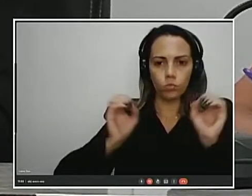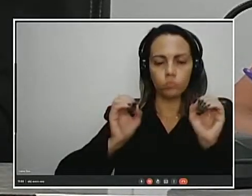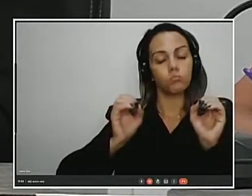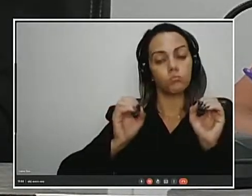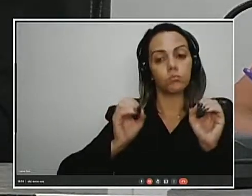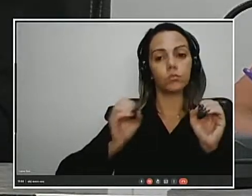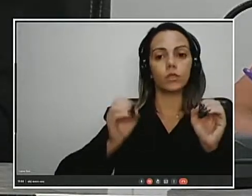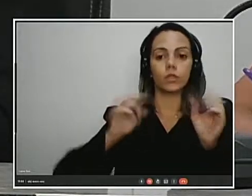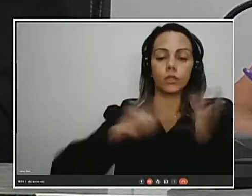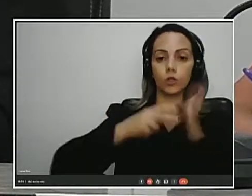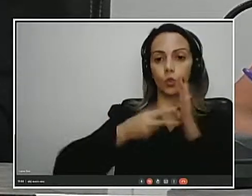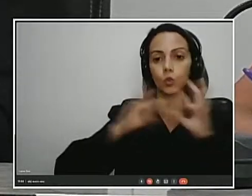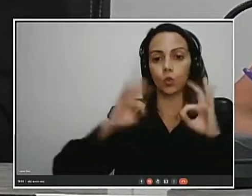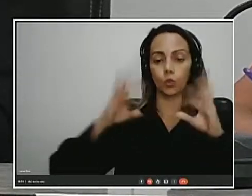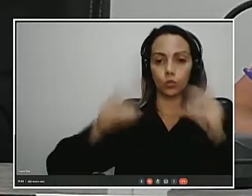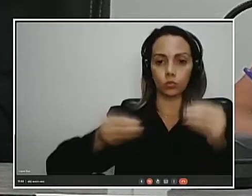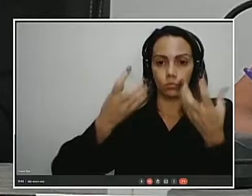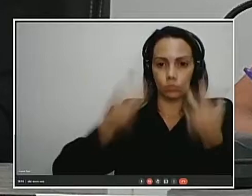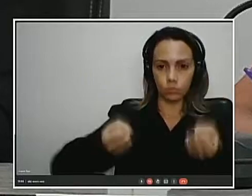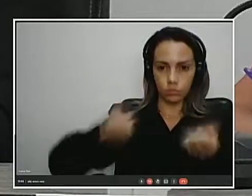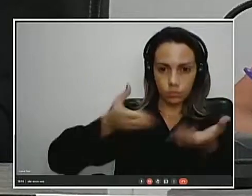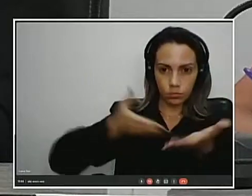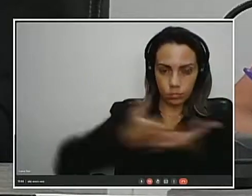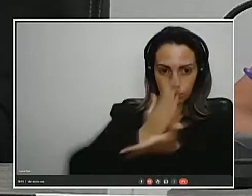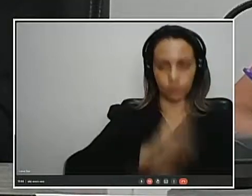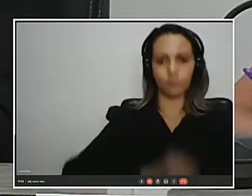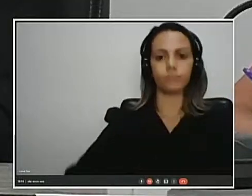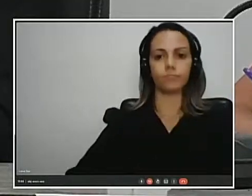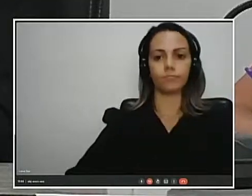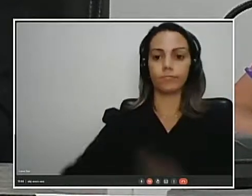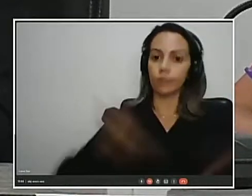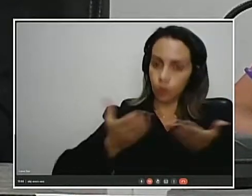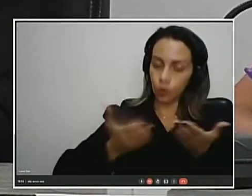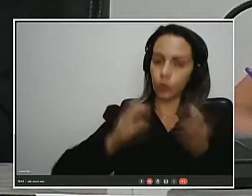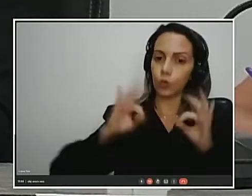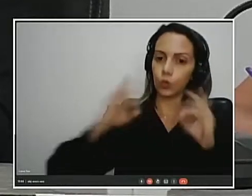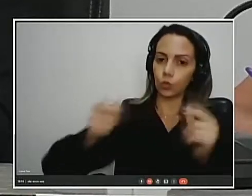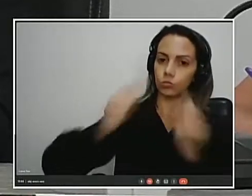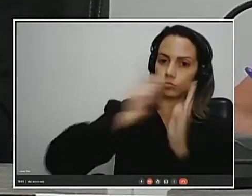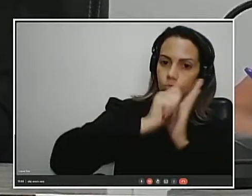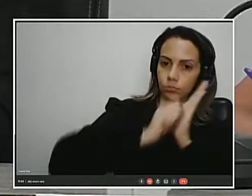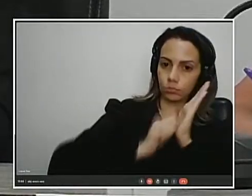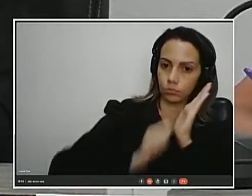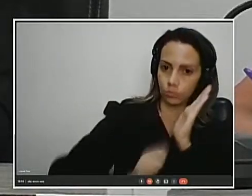aprovada. Solicito ao senhor Adrian para que apanhe as assinaturas.